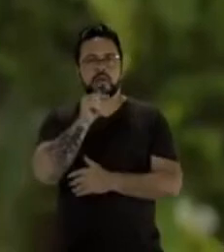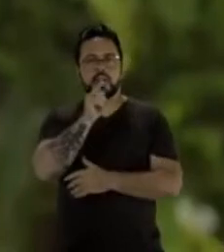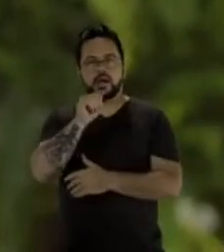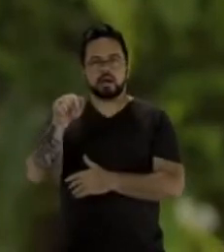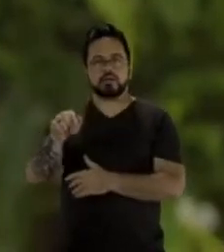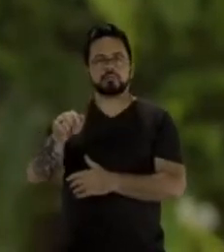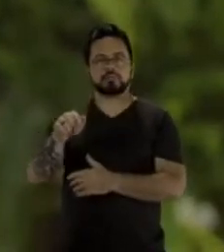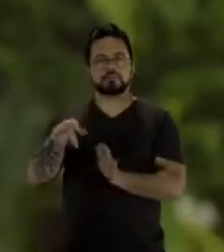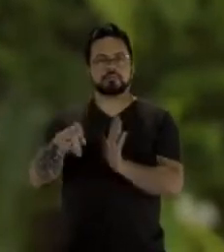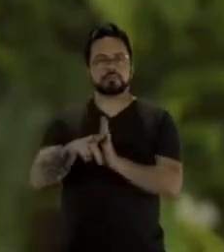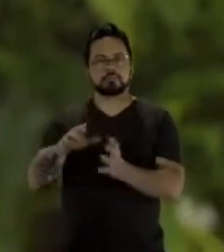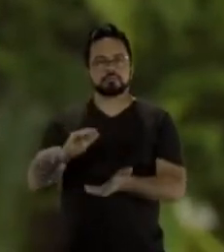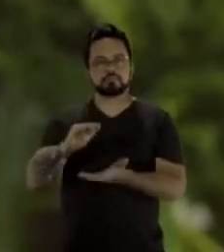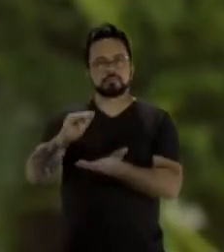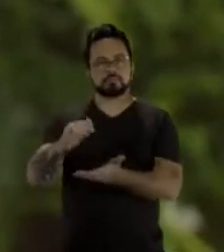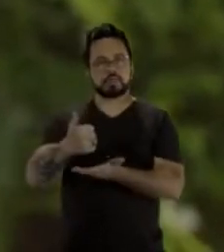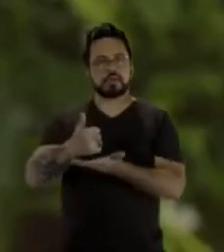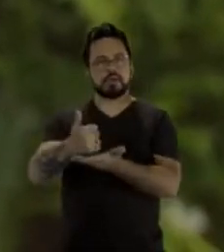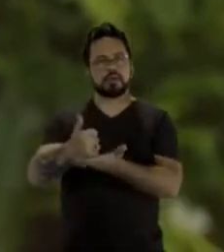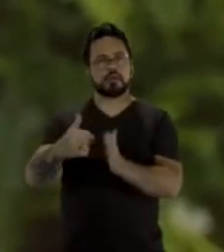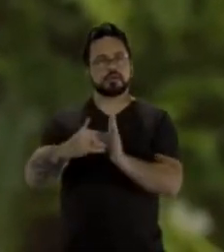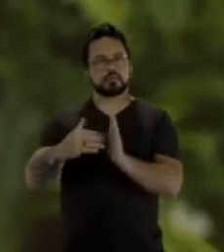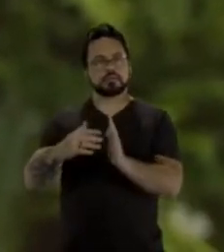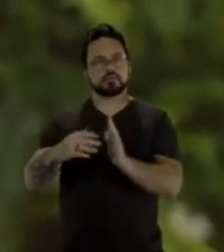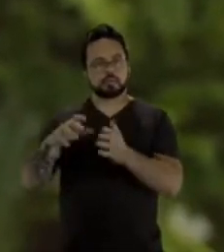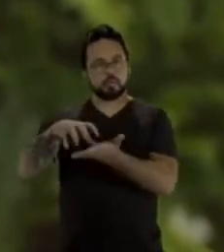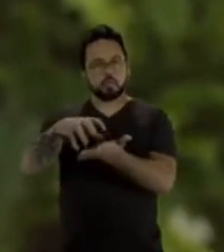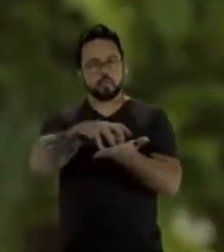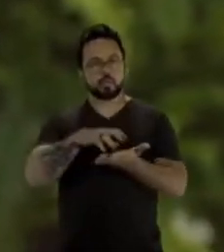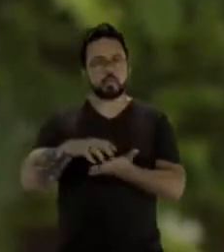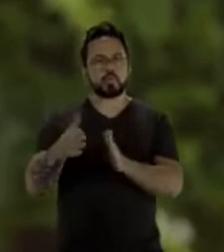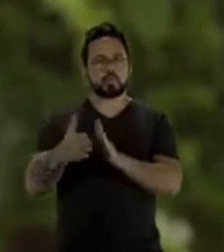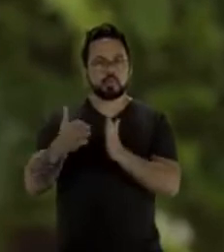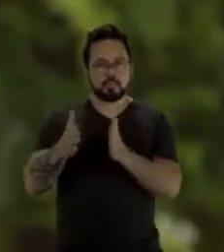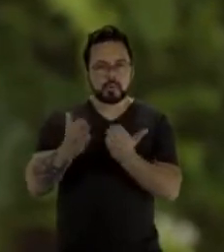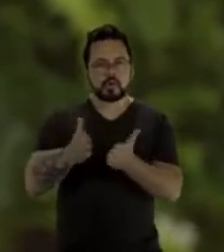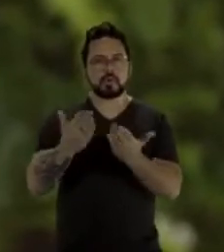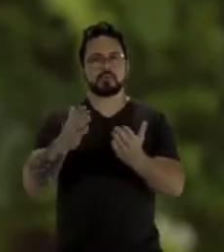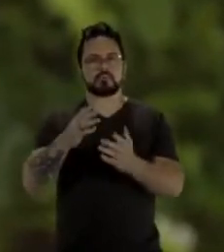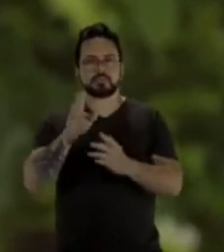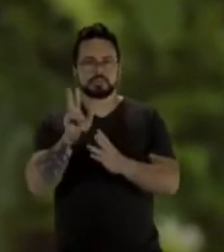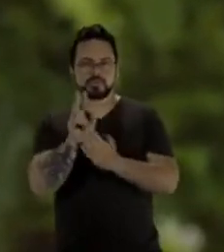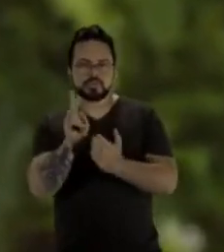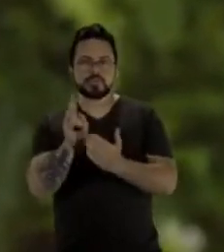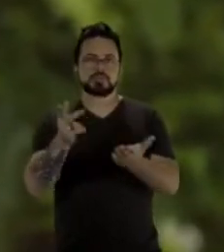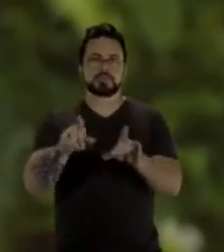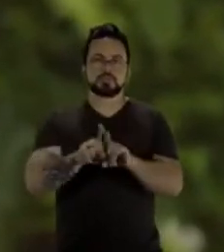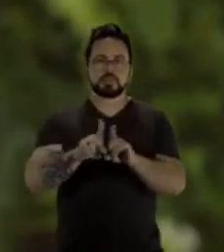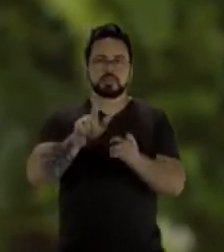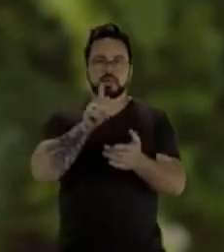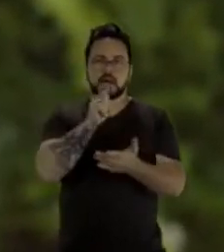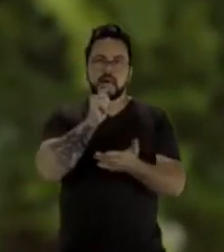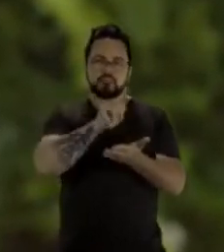pegar um filtro que você leva até as tribos, leva nas comunidades mais carentes, você consegue higienizar a água. São